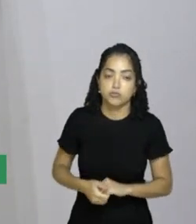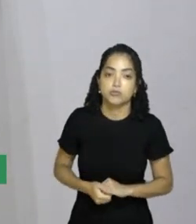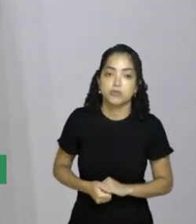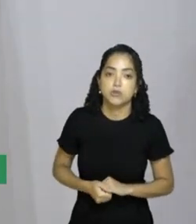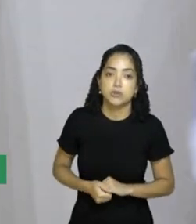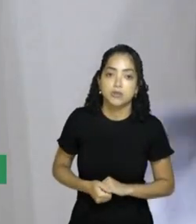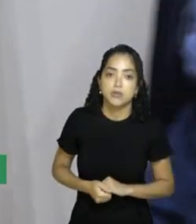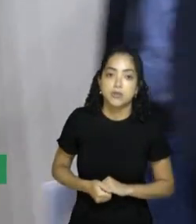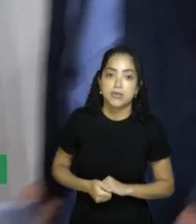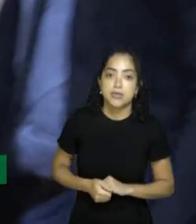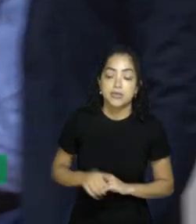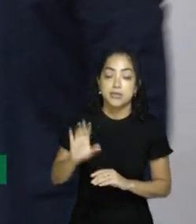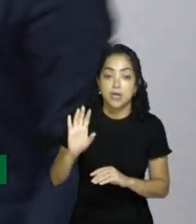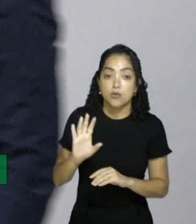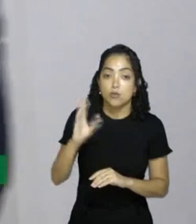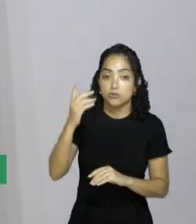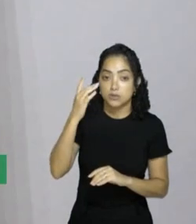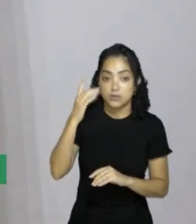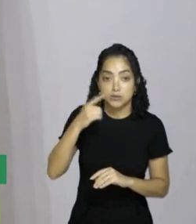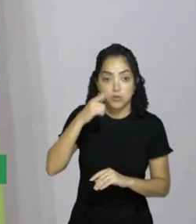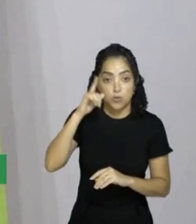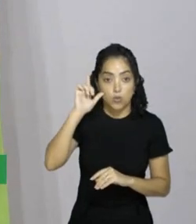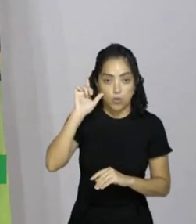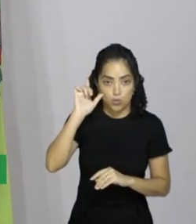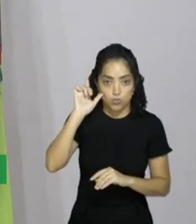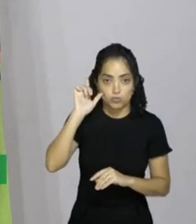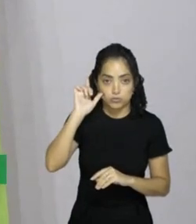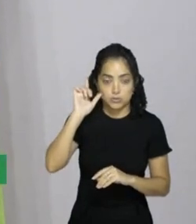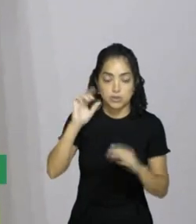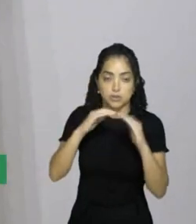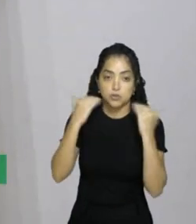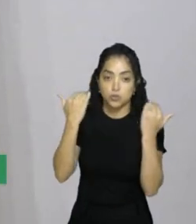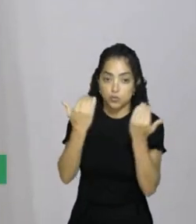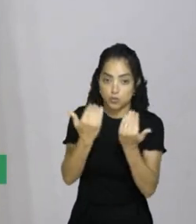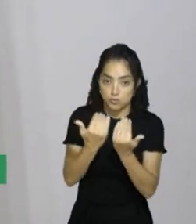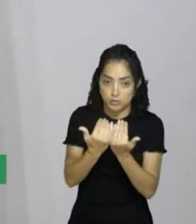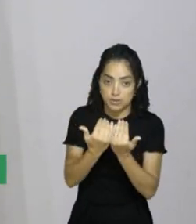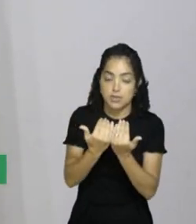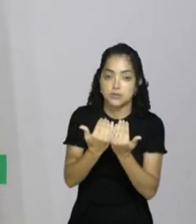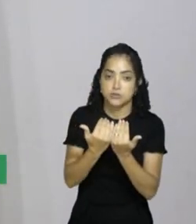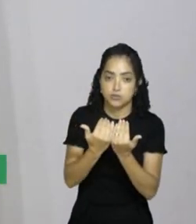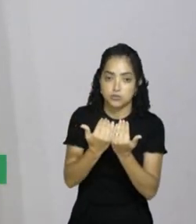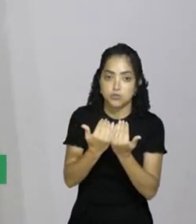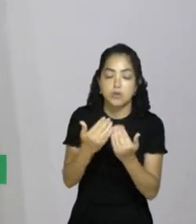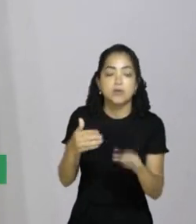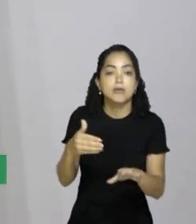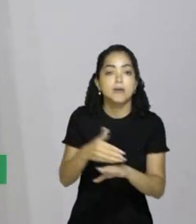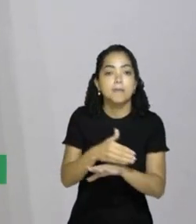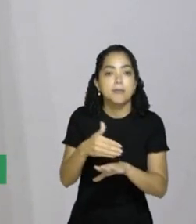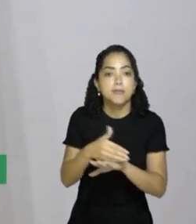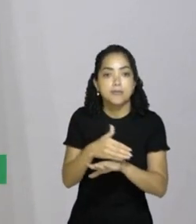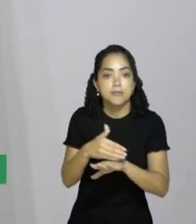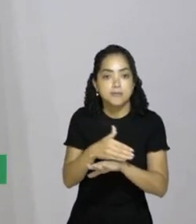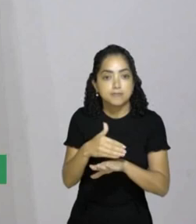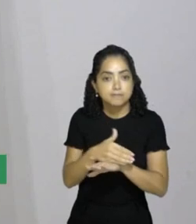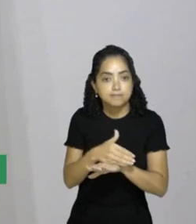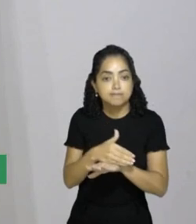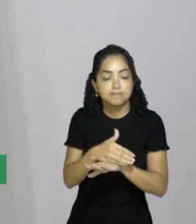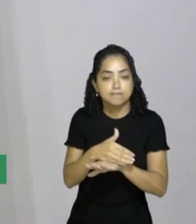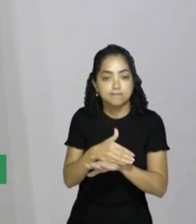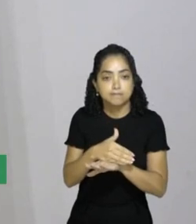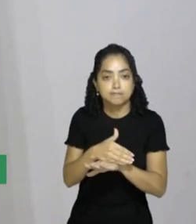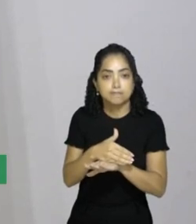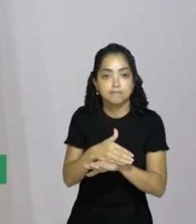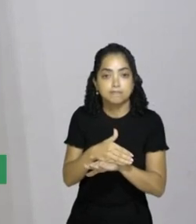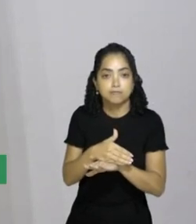aconteceu ontem no congresso nacional com a participação do